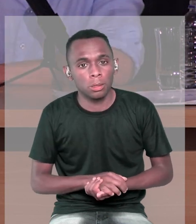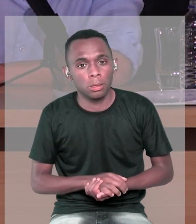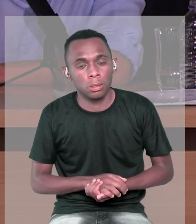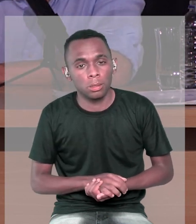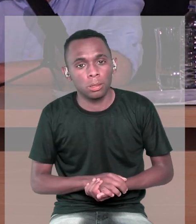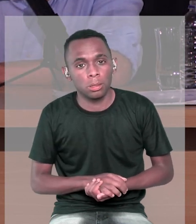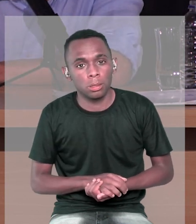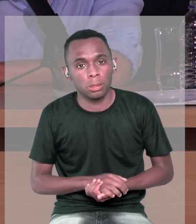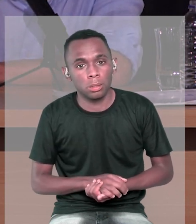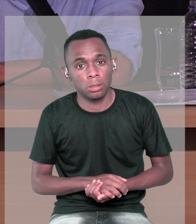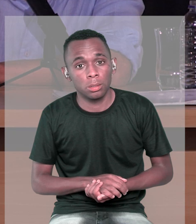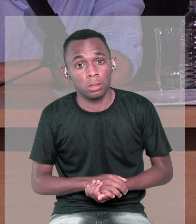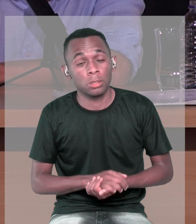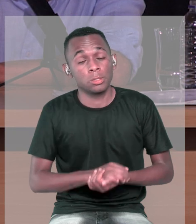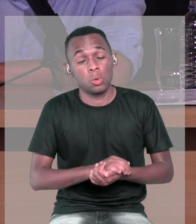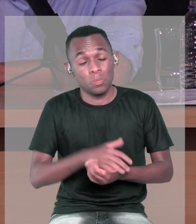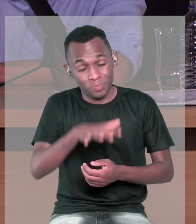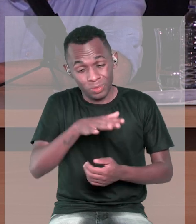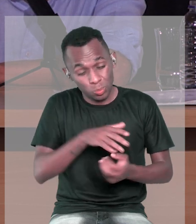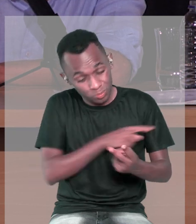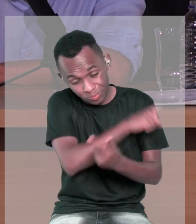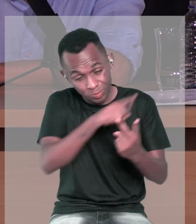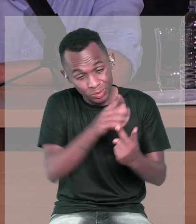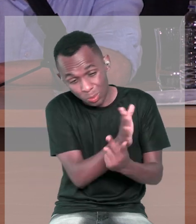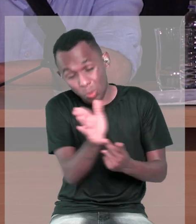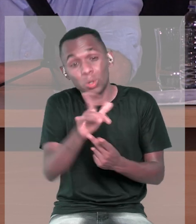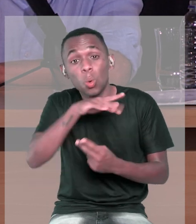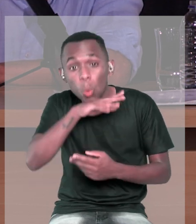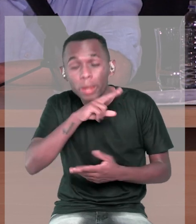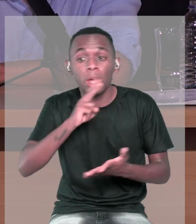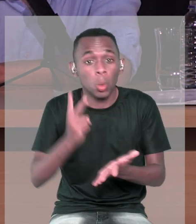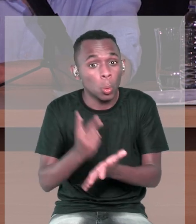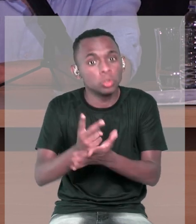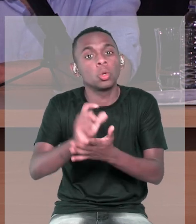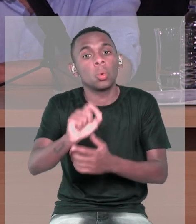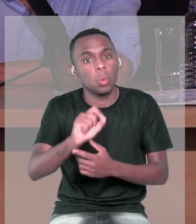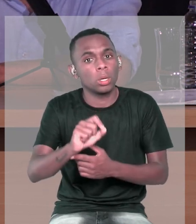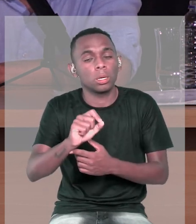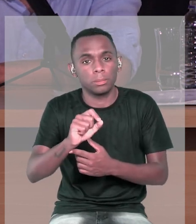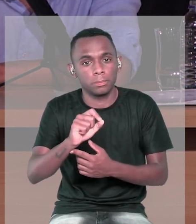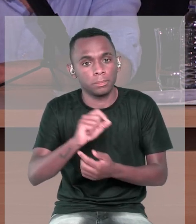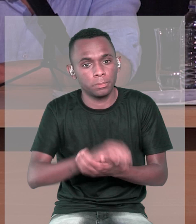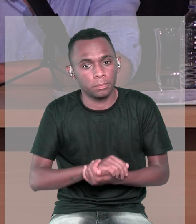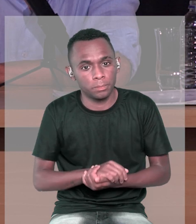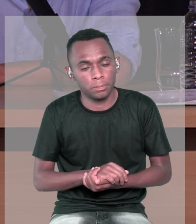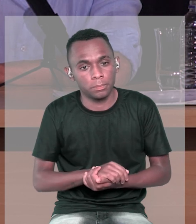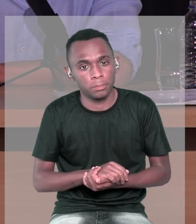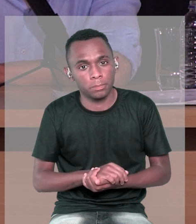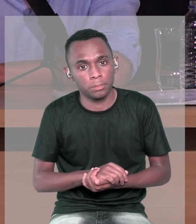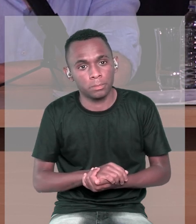Voilà. A parte maldita da propriedade privada, ela é mantida na medida em que nós não sabemos,